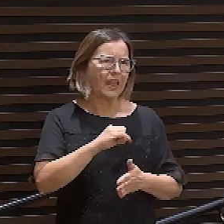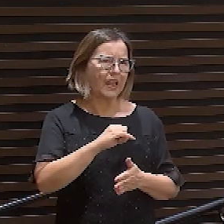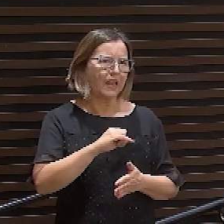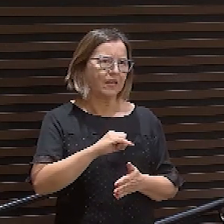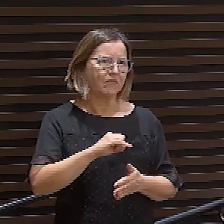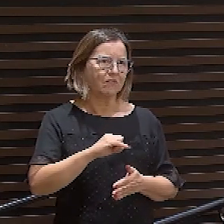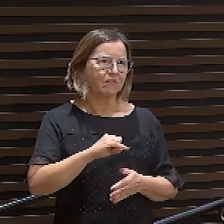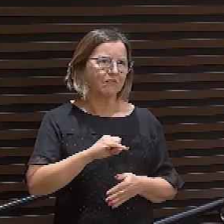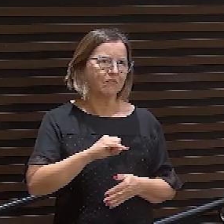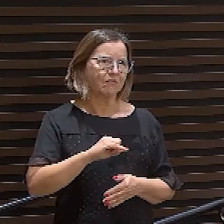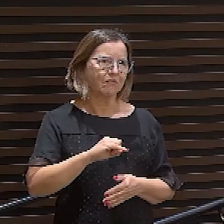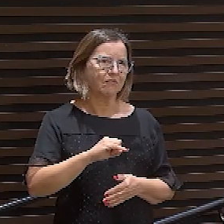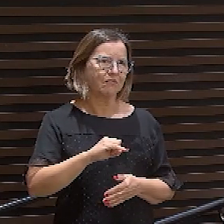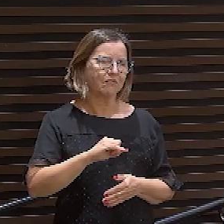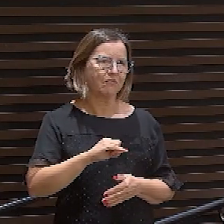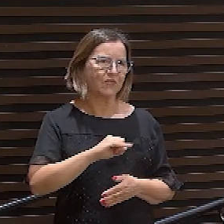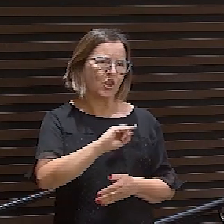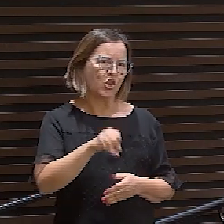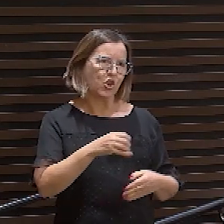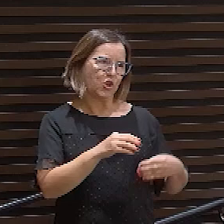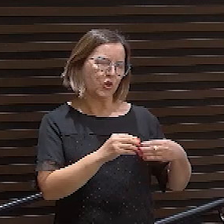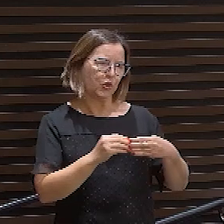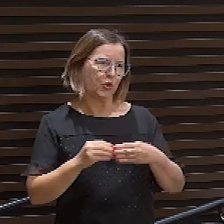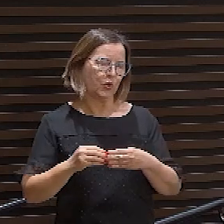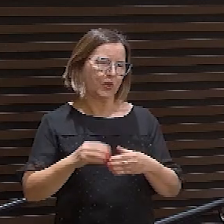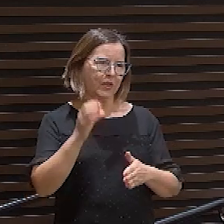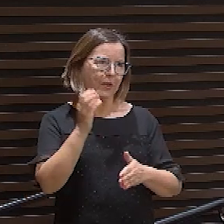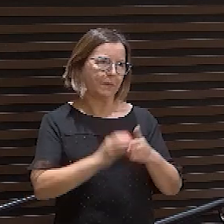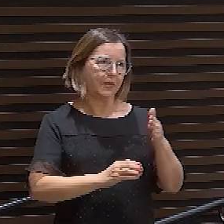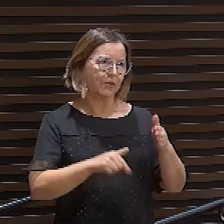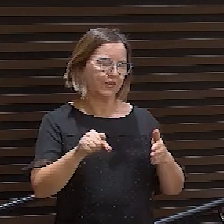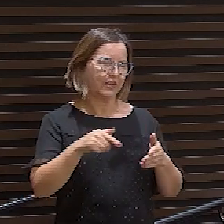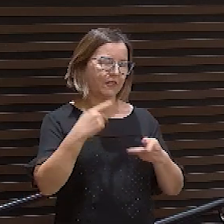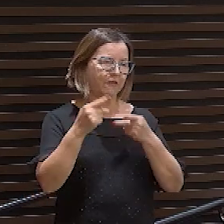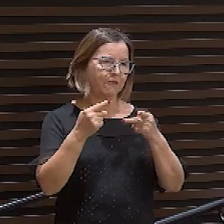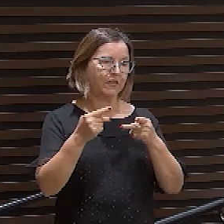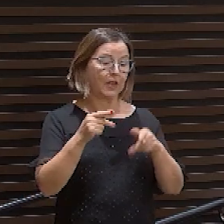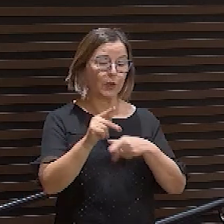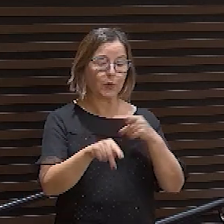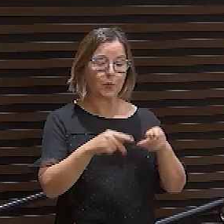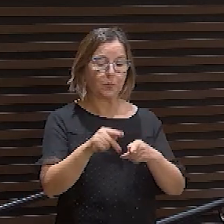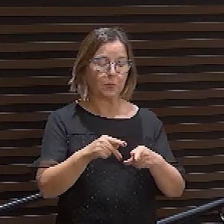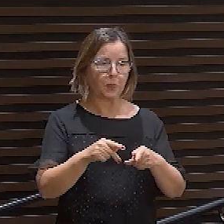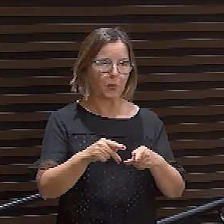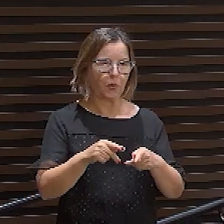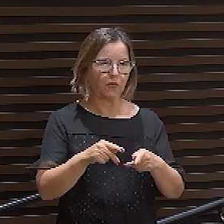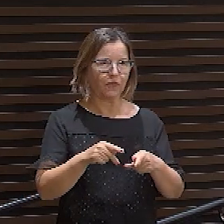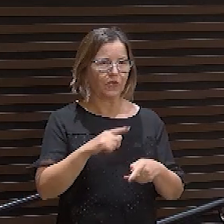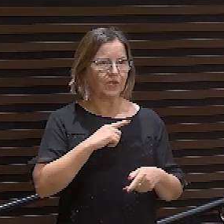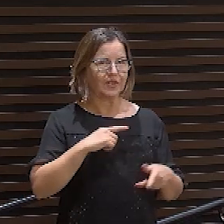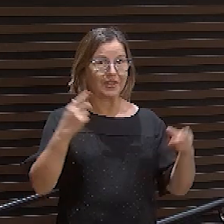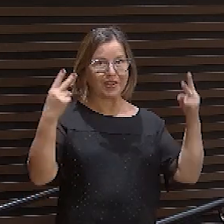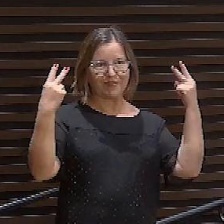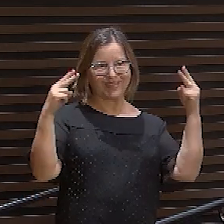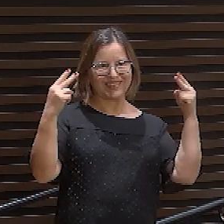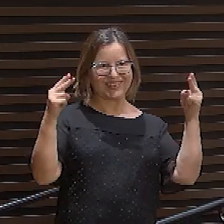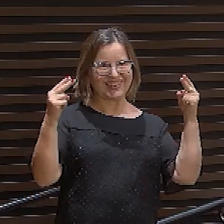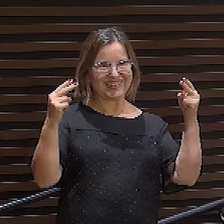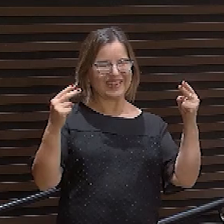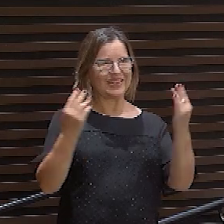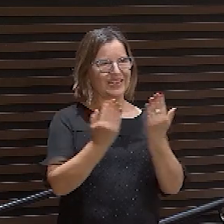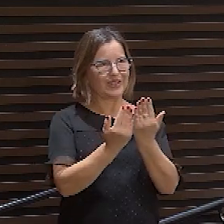quando o povo ganha a vitória lá nas muralhas de Jericó,